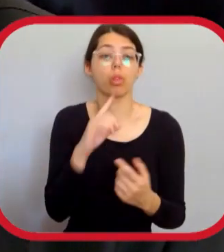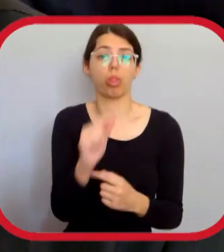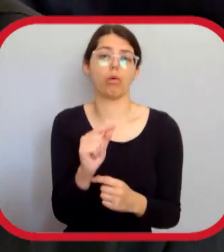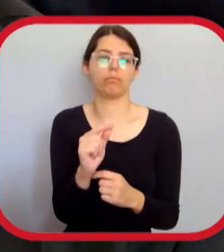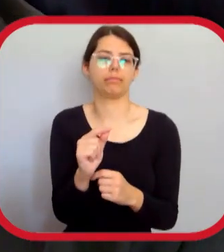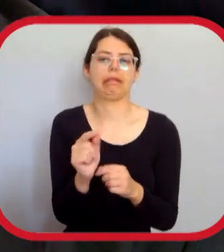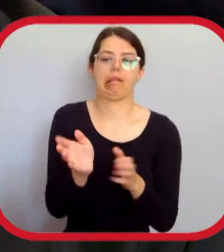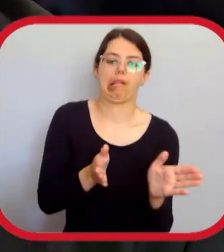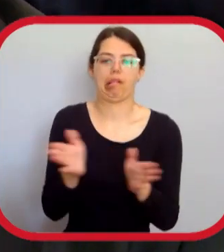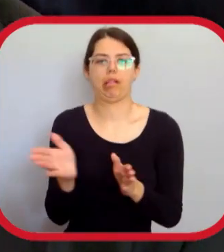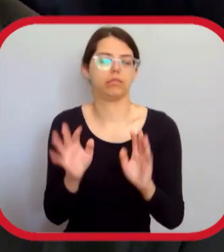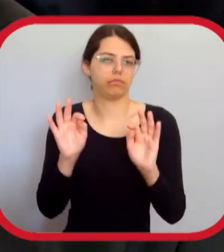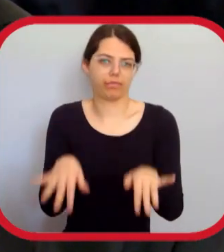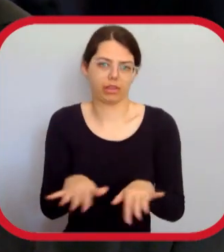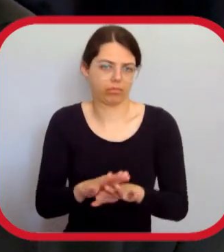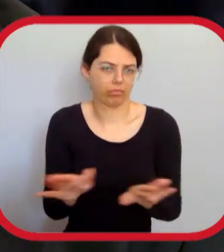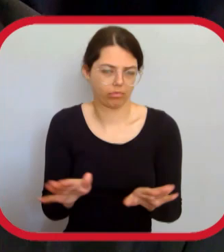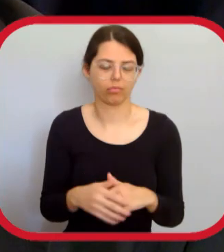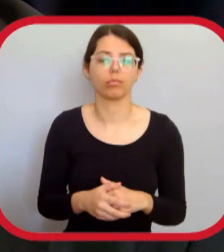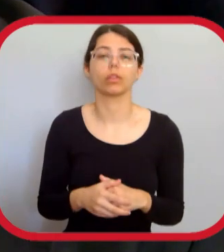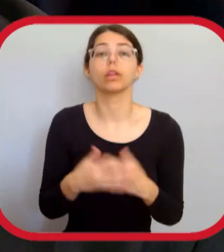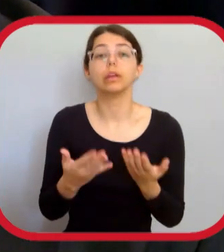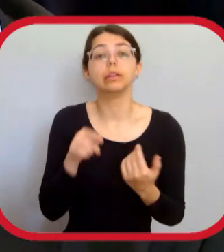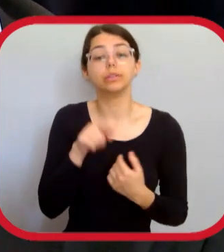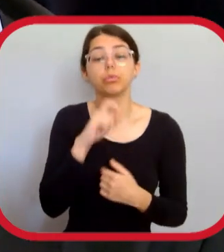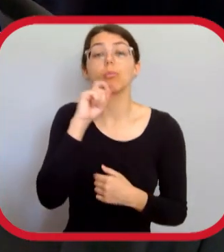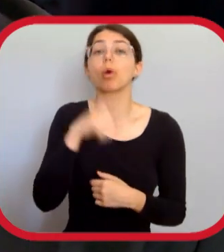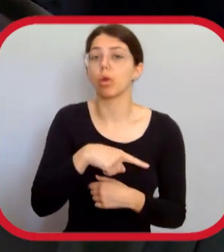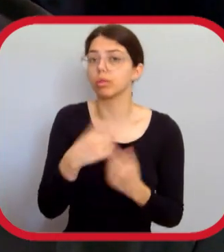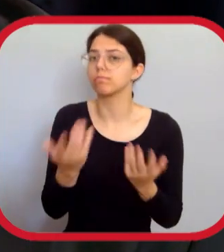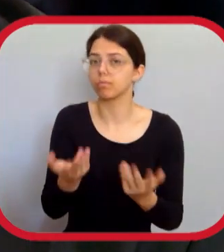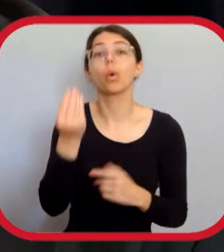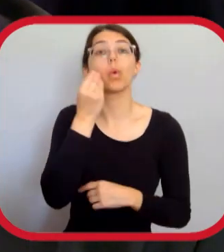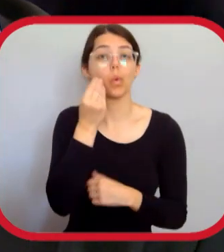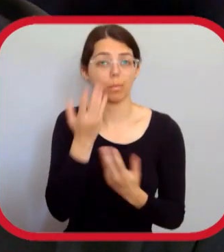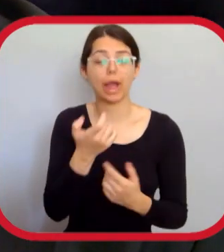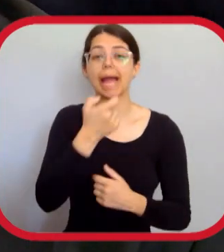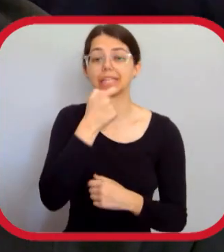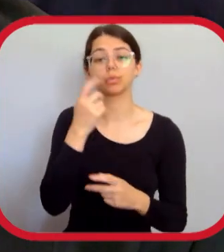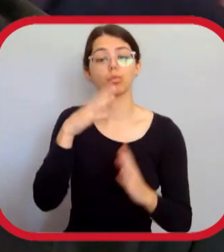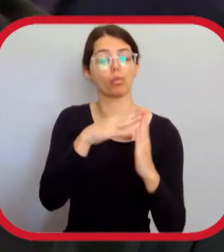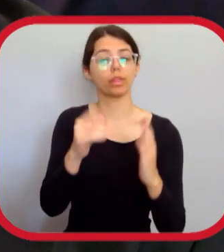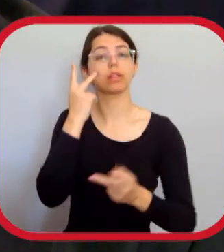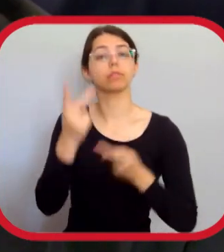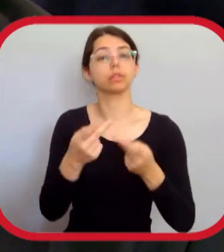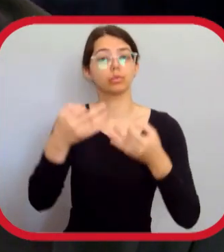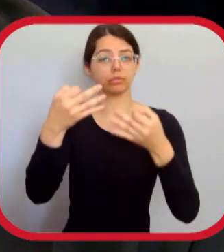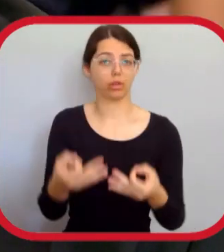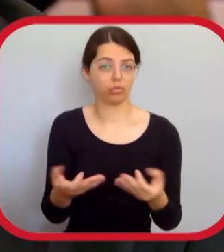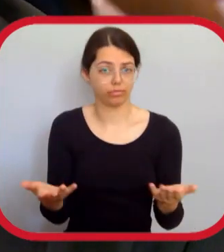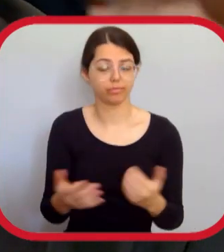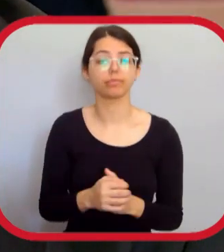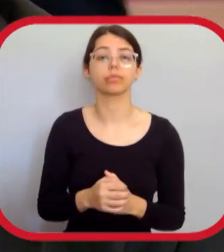com a dicotomia politécnico e universidades. E isso pode ser feito, efetivamente, com um modelo de avaliação